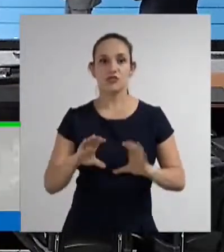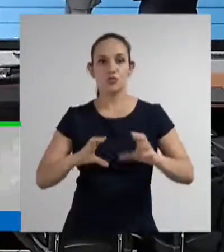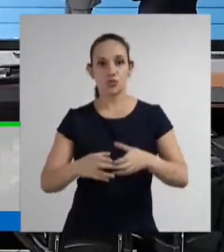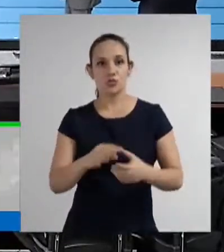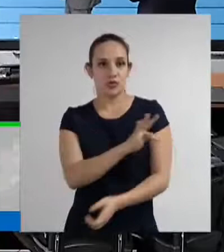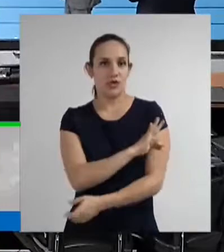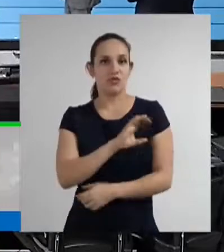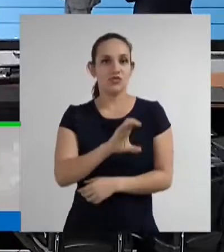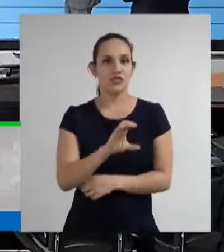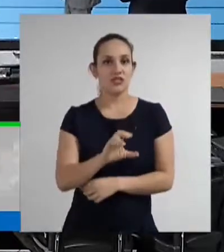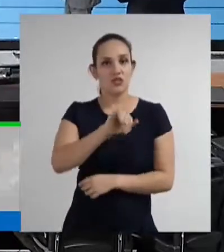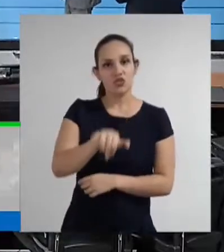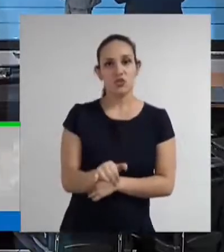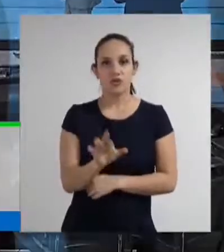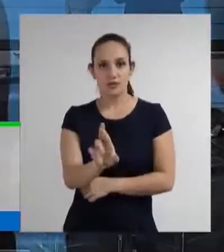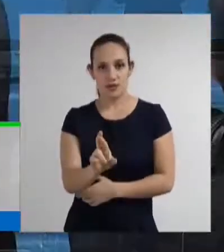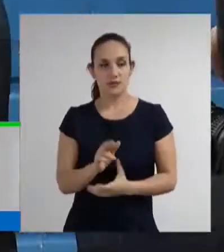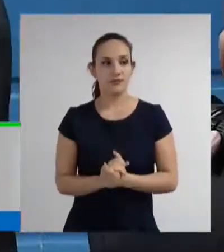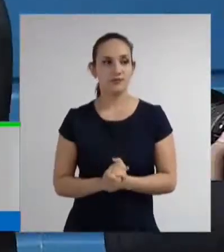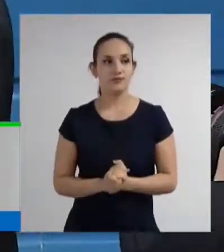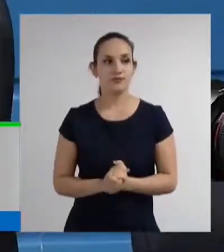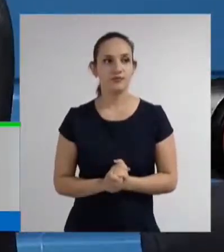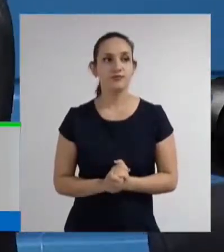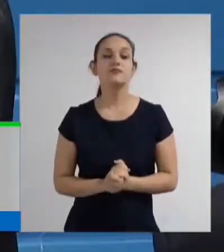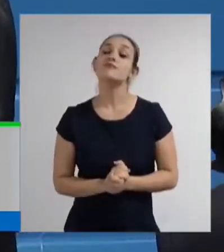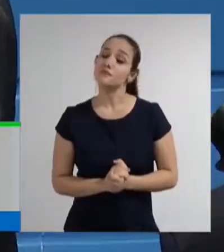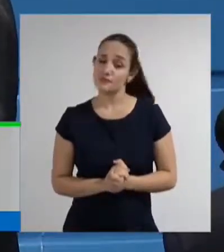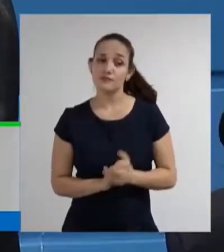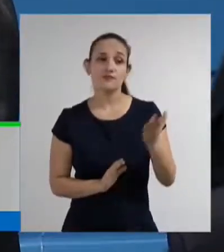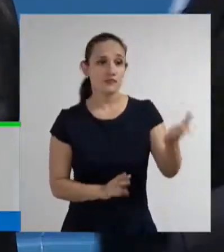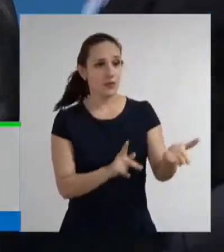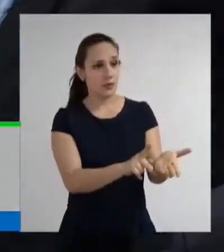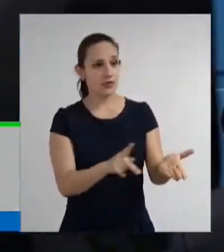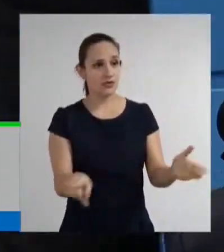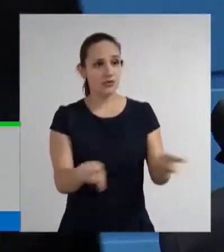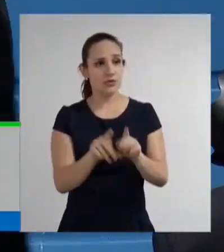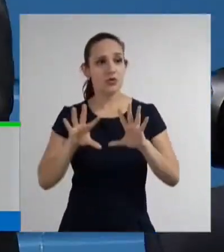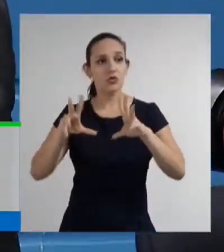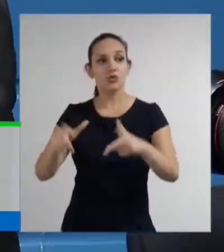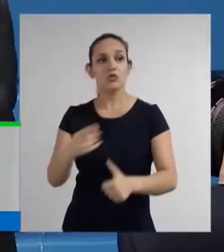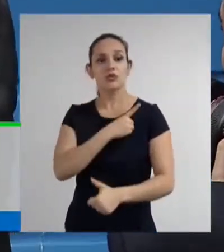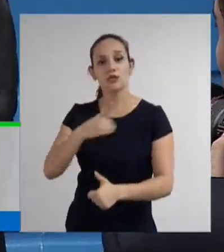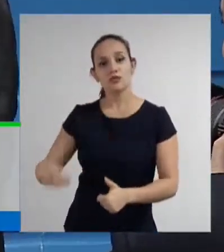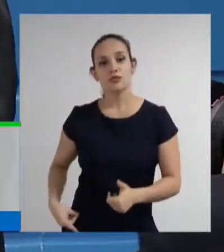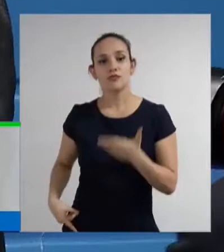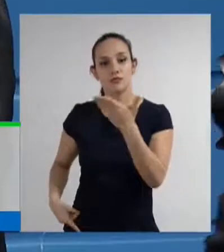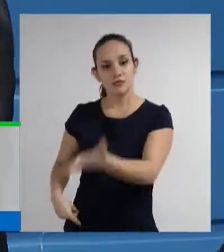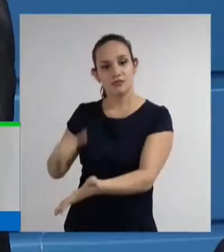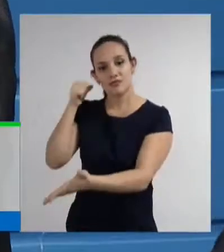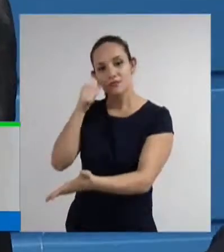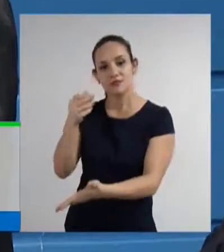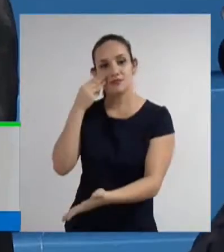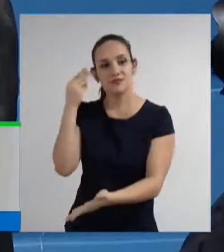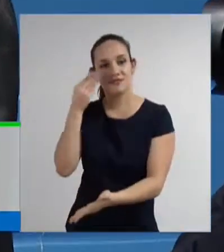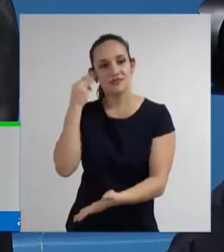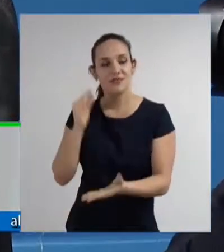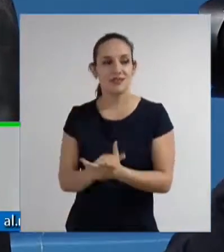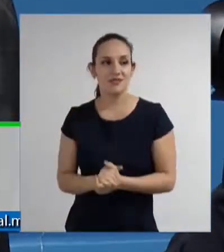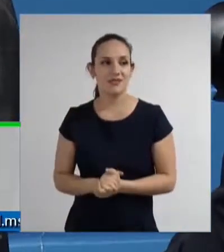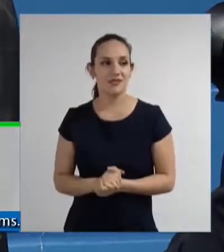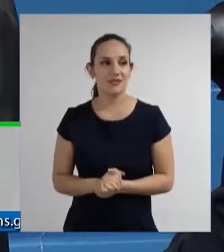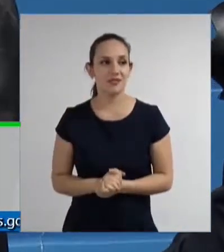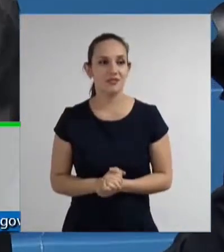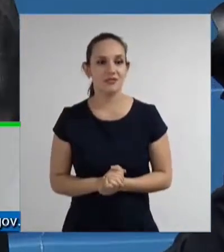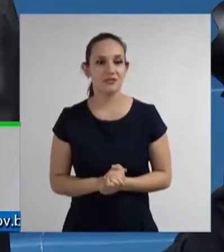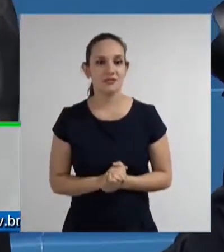Redação. Senhor presidente, senhores deputados, deputada Mara Caseiro,